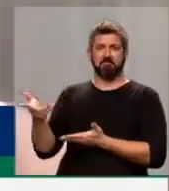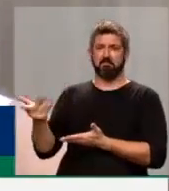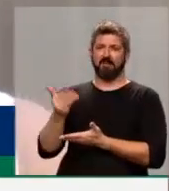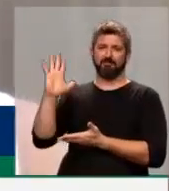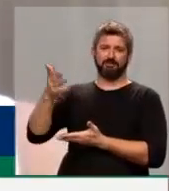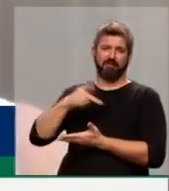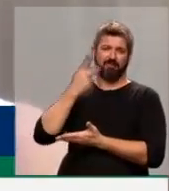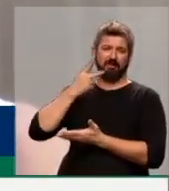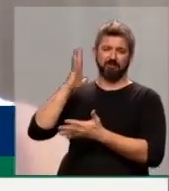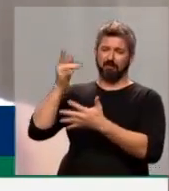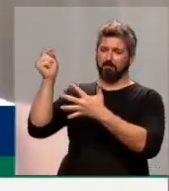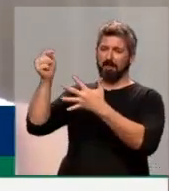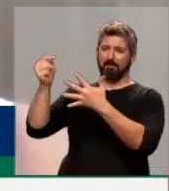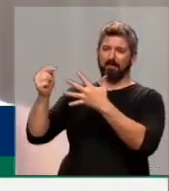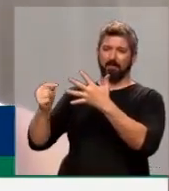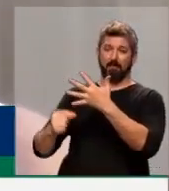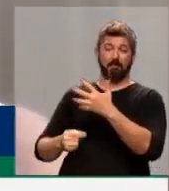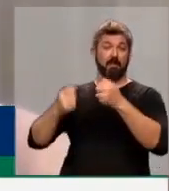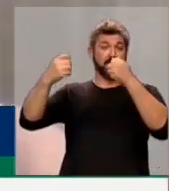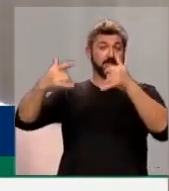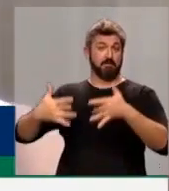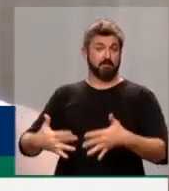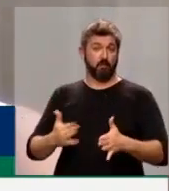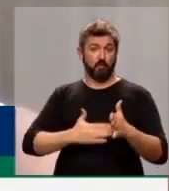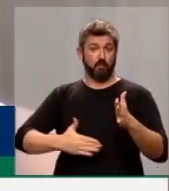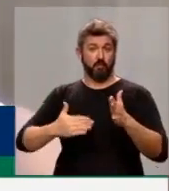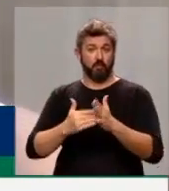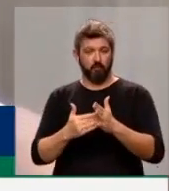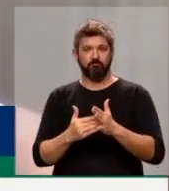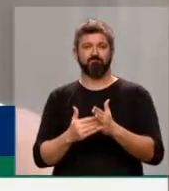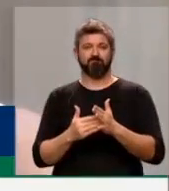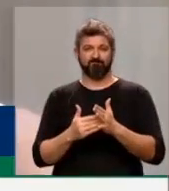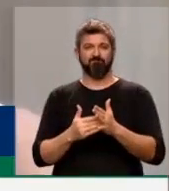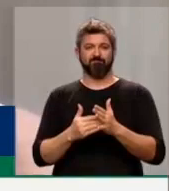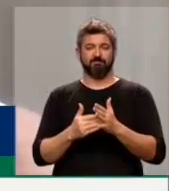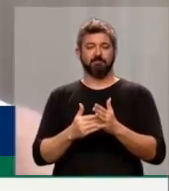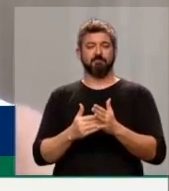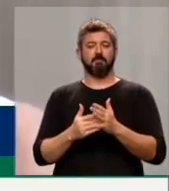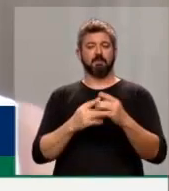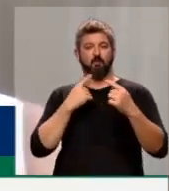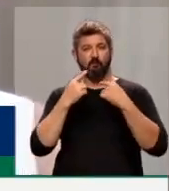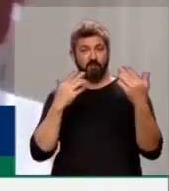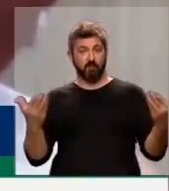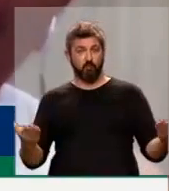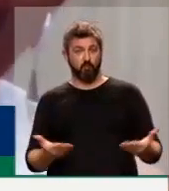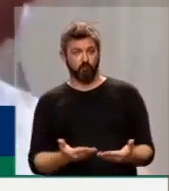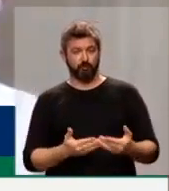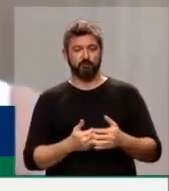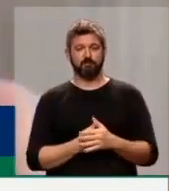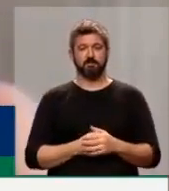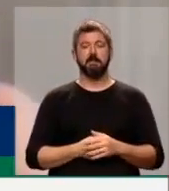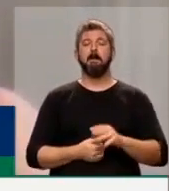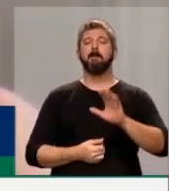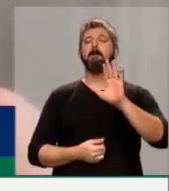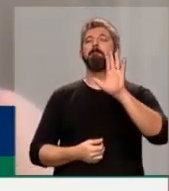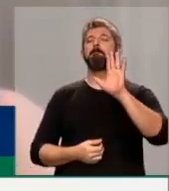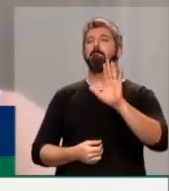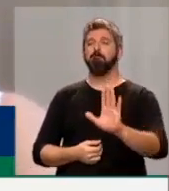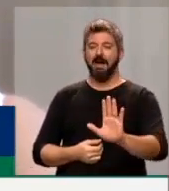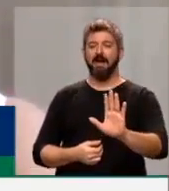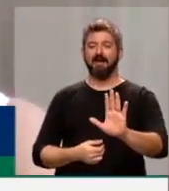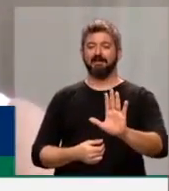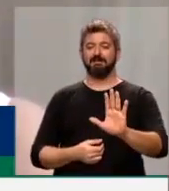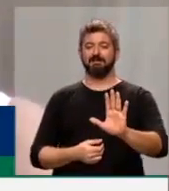maravilhosos e que justificam por si só esta conversa de hoje. Mas eu queria